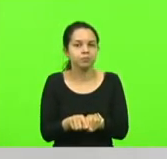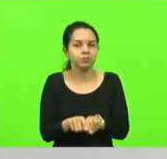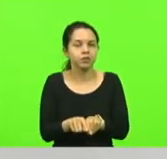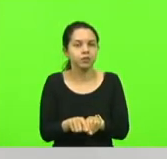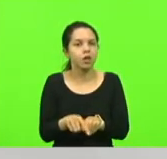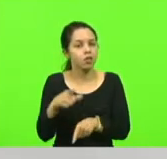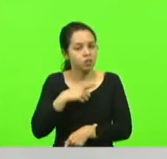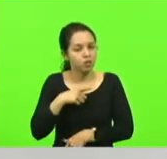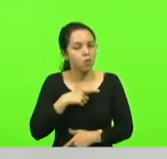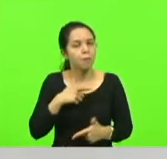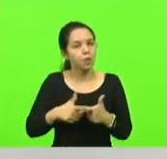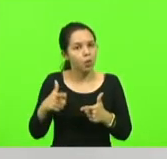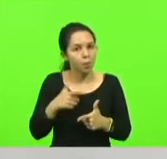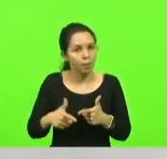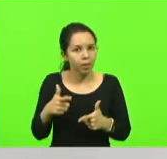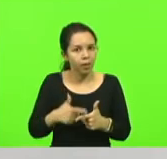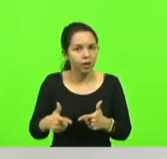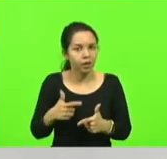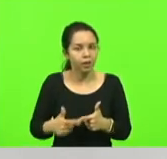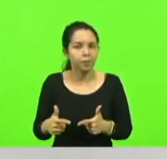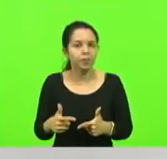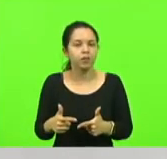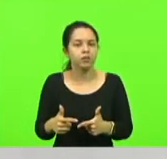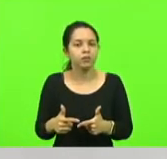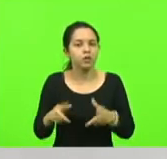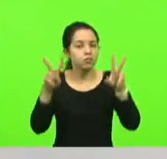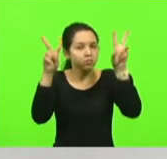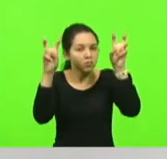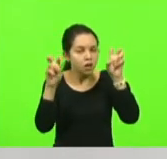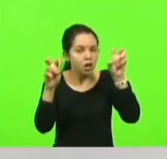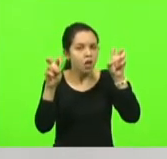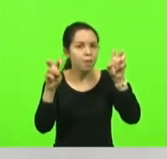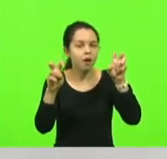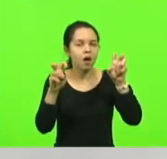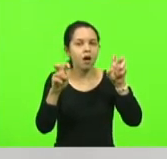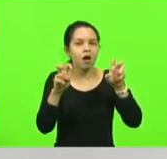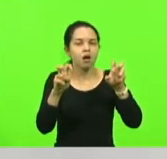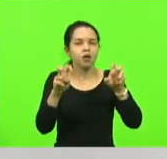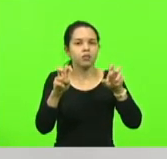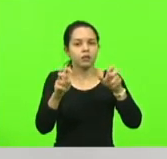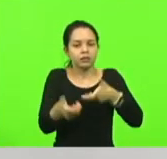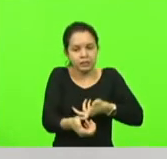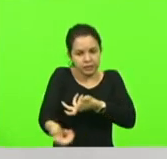problema para a questão dos extintores de incêndio.